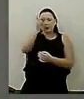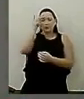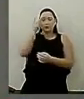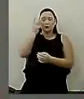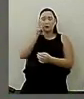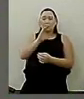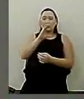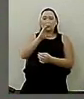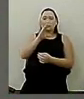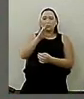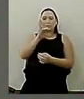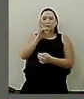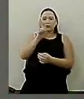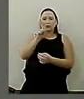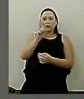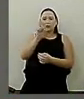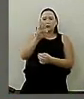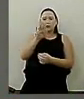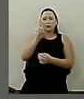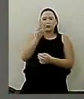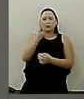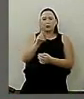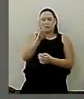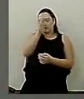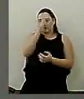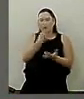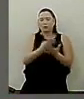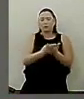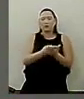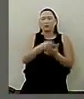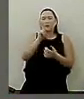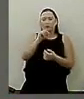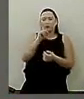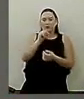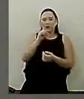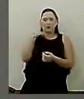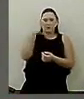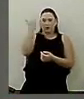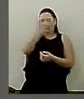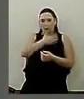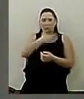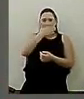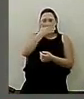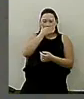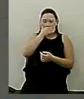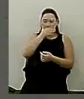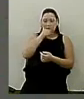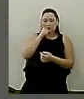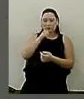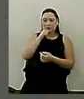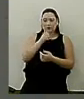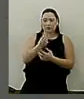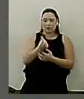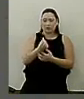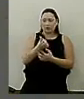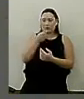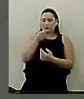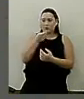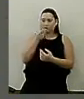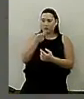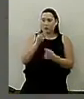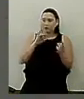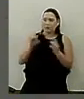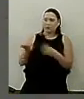Cristãos que se convertem ao muçulmanismo. E uma moça de 16 anos disse que deixou